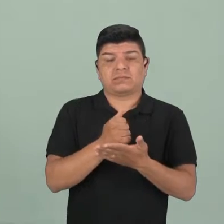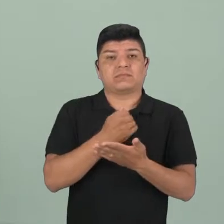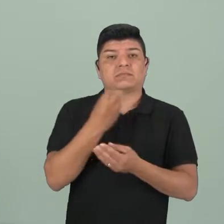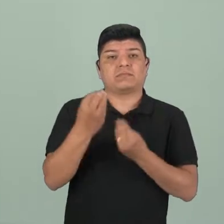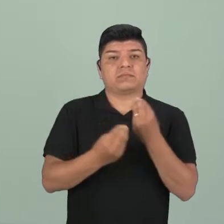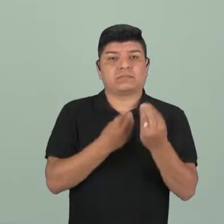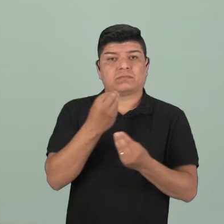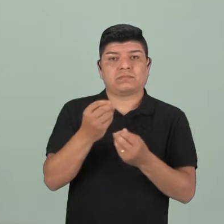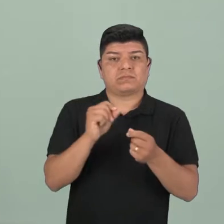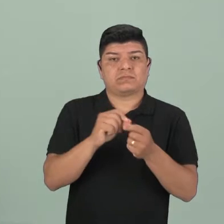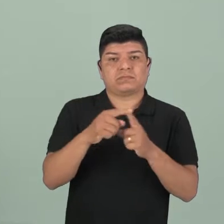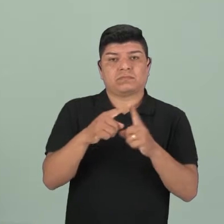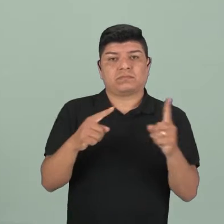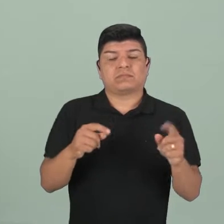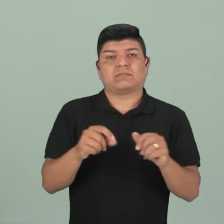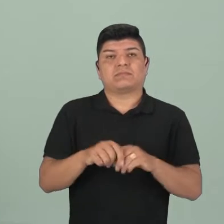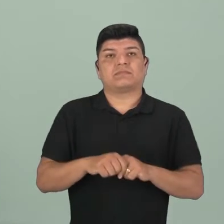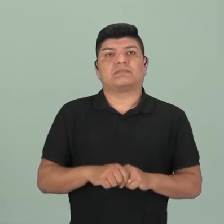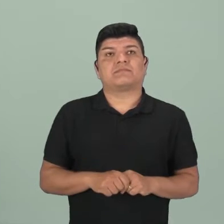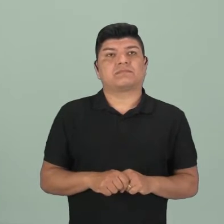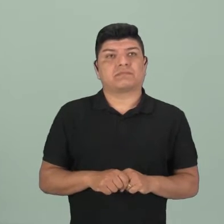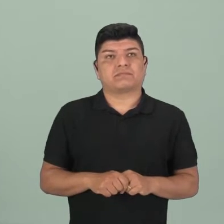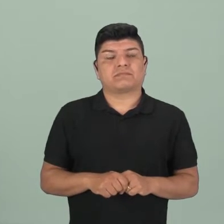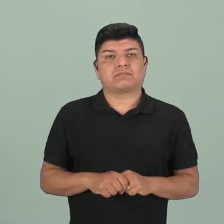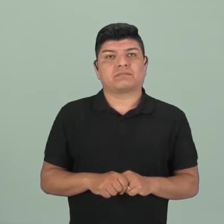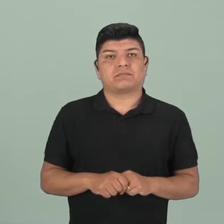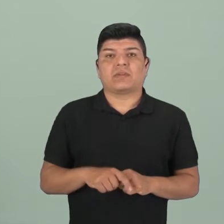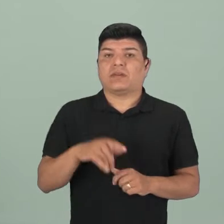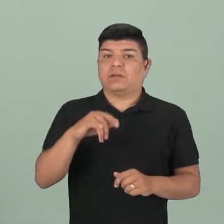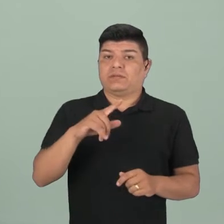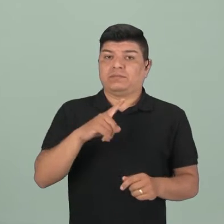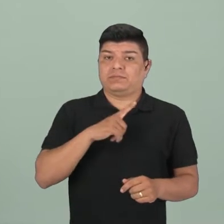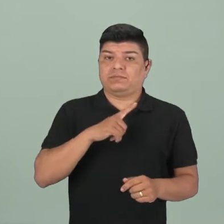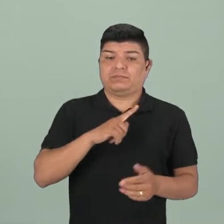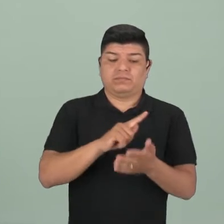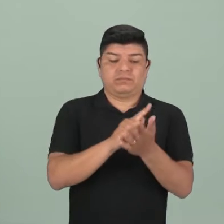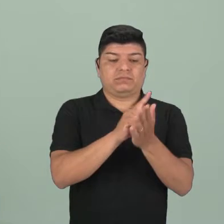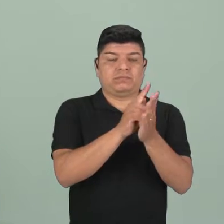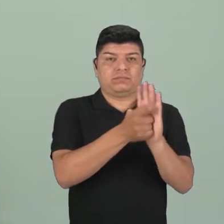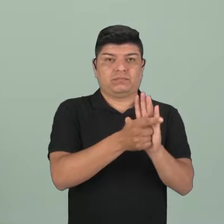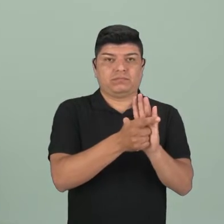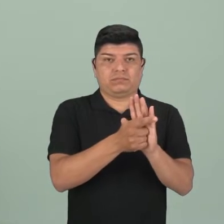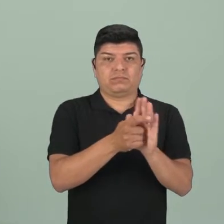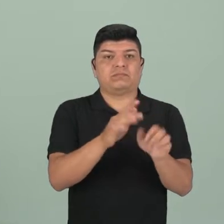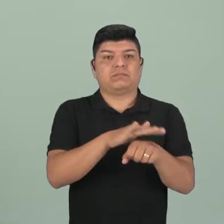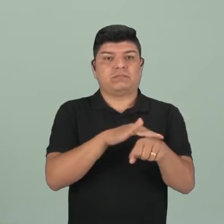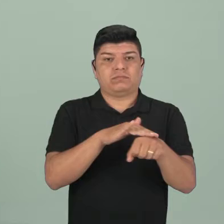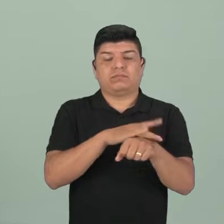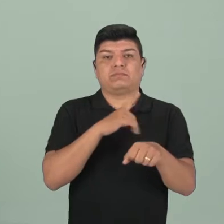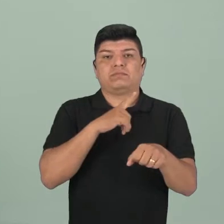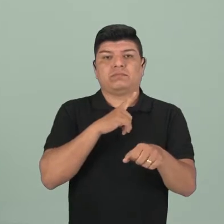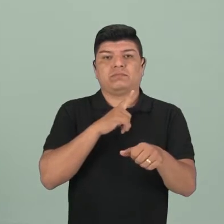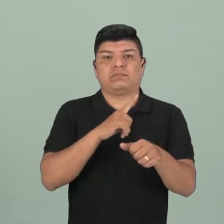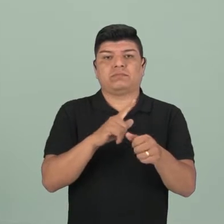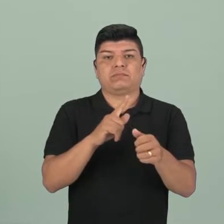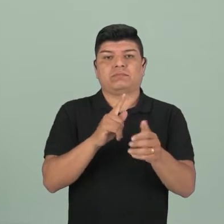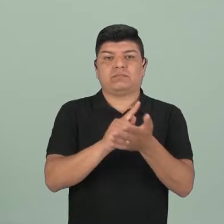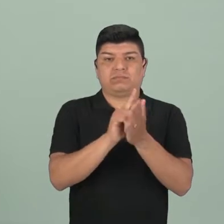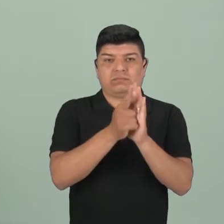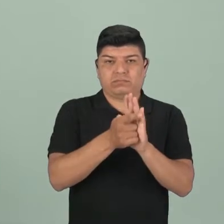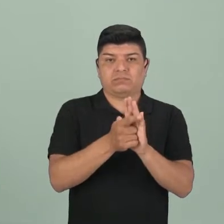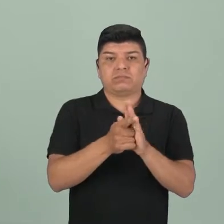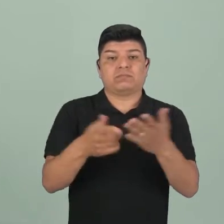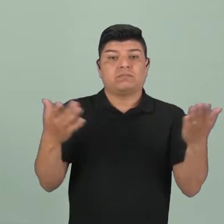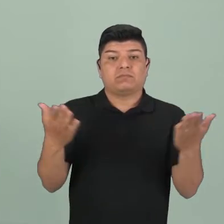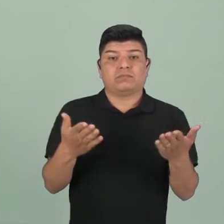Como é que se dá essa divisão. Existem os tipos de texto e existem os gêneros discursivos, tá? Muito do que se fala hoje na sala de aula,